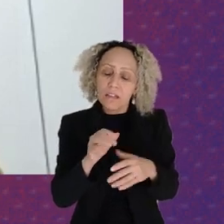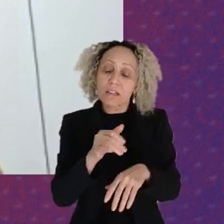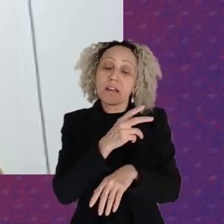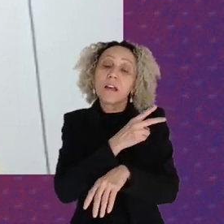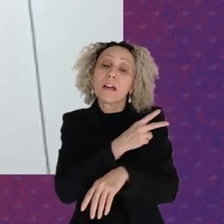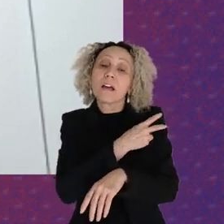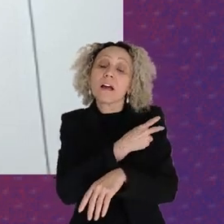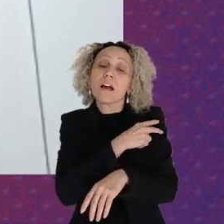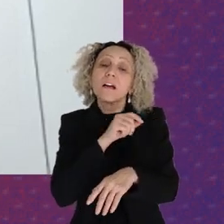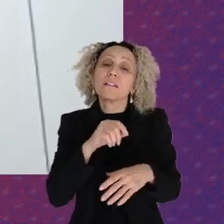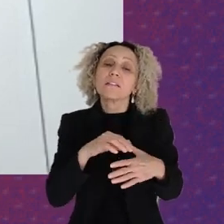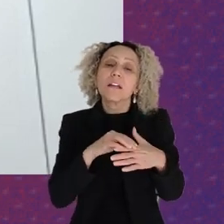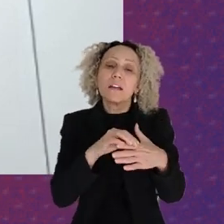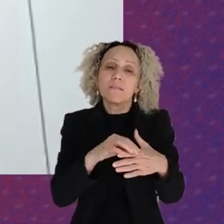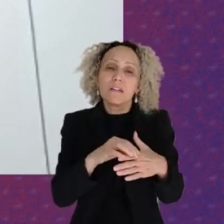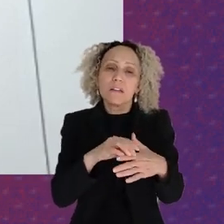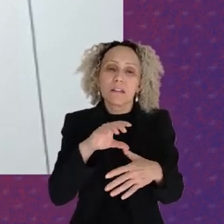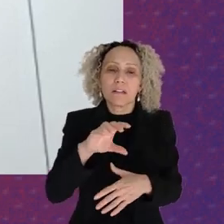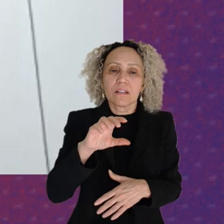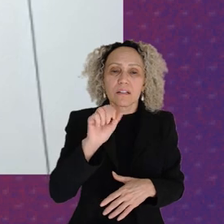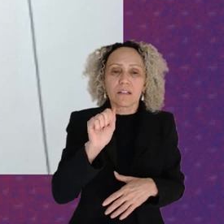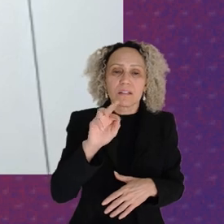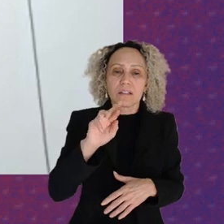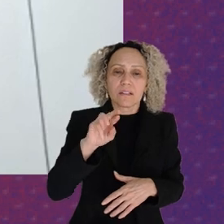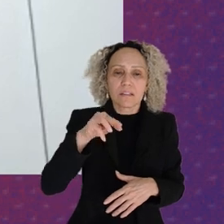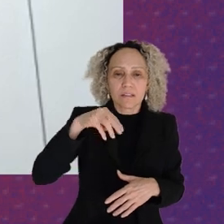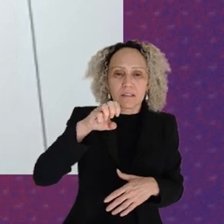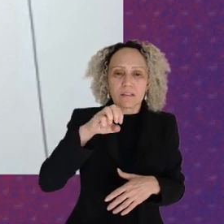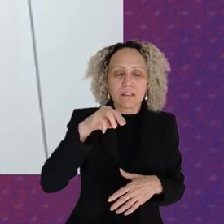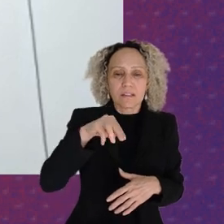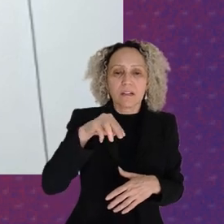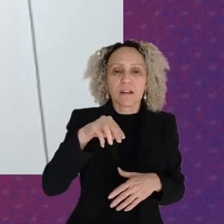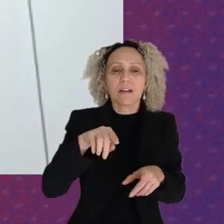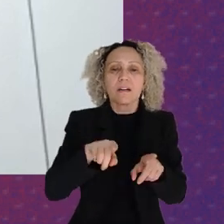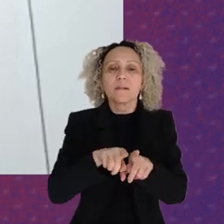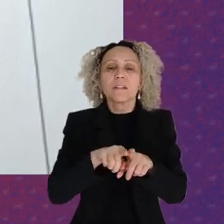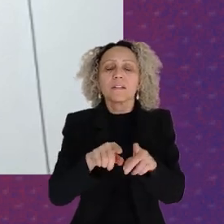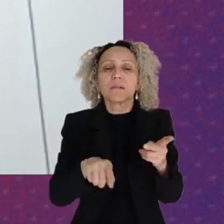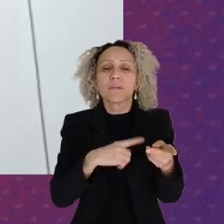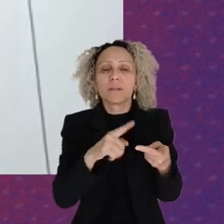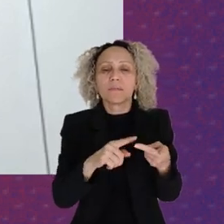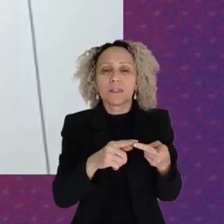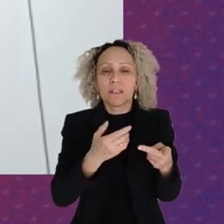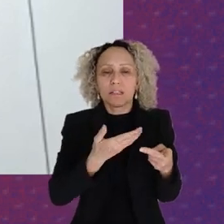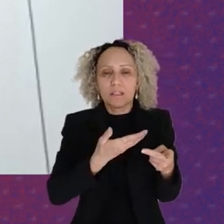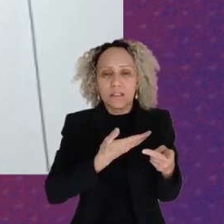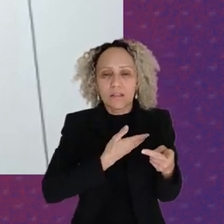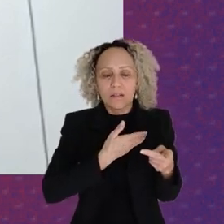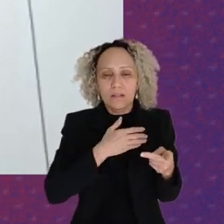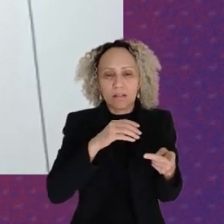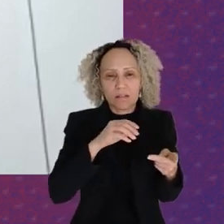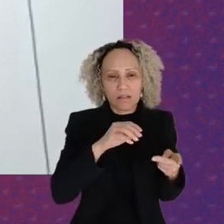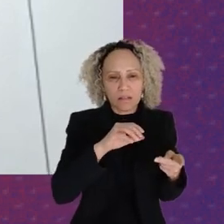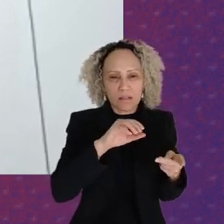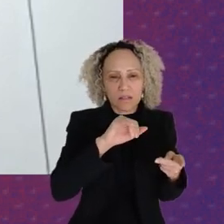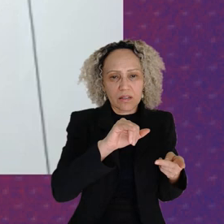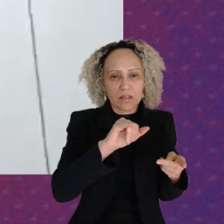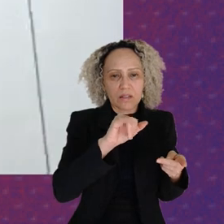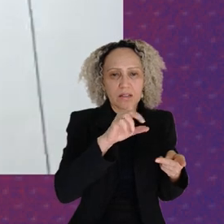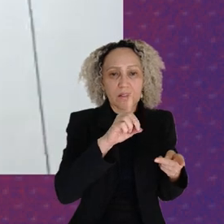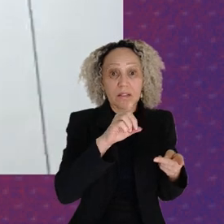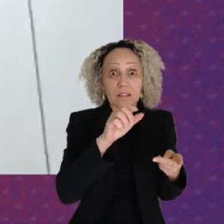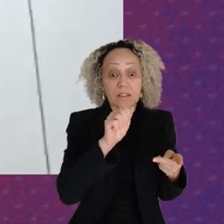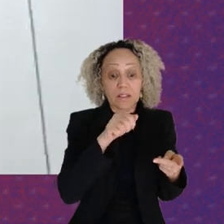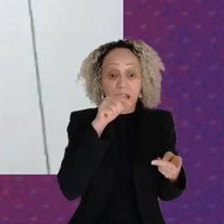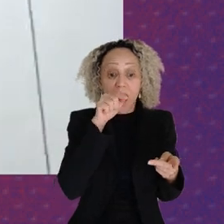nesse ministério que é conduzido aí pela combativa companheira também Aparecida Gonçalves, nossa ministra das Mulheres, que